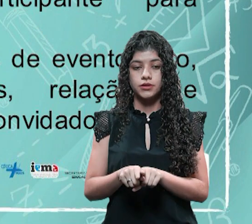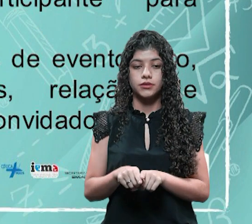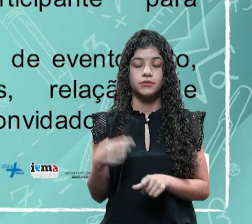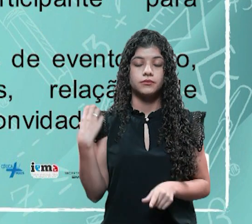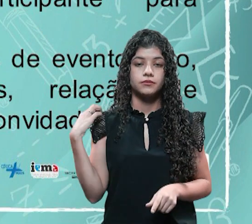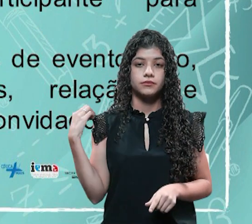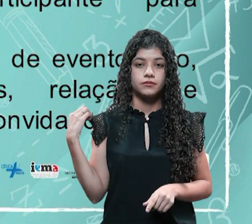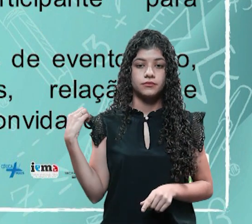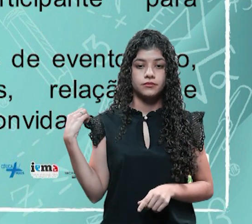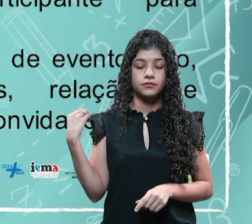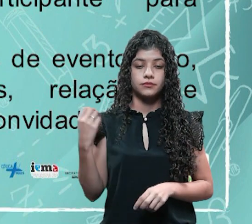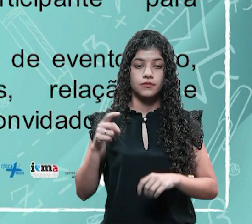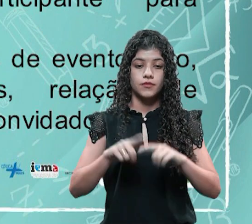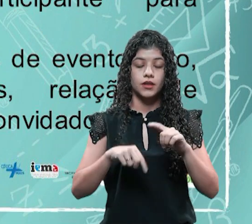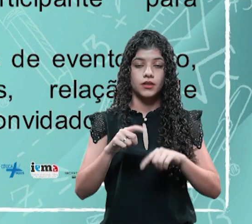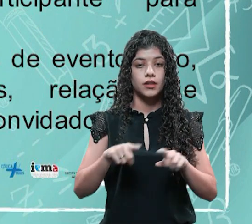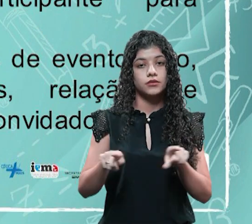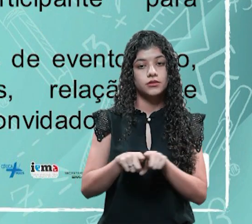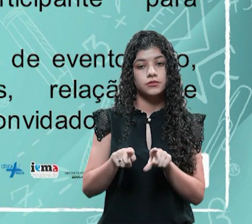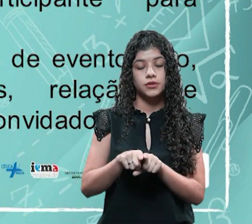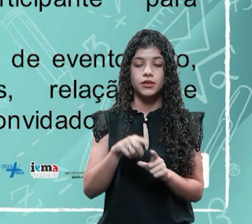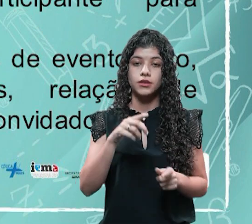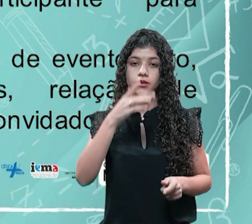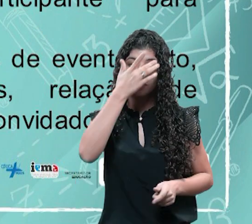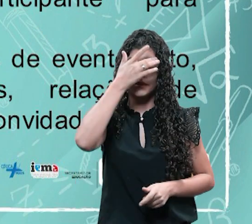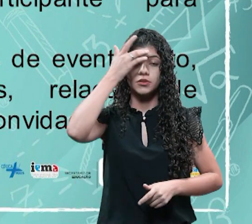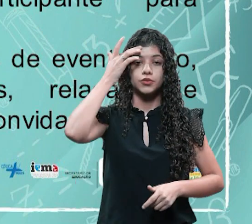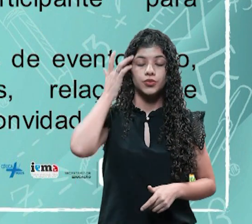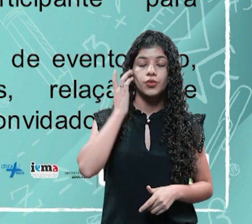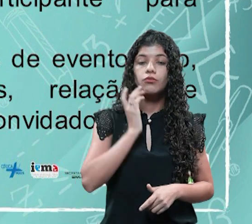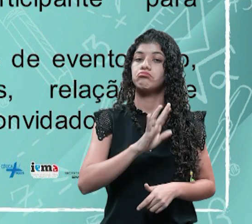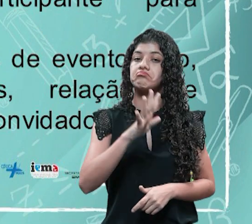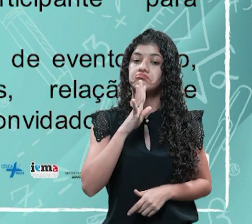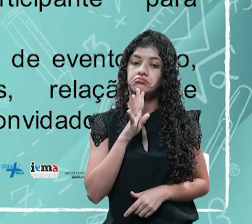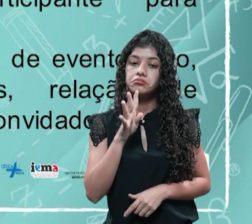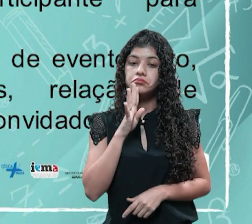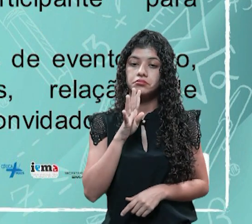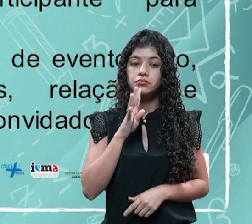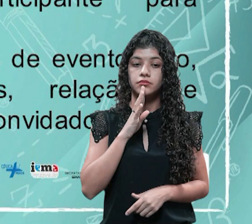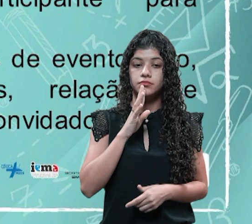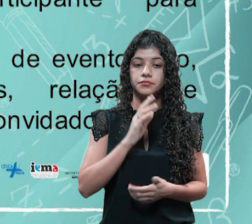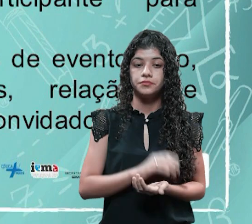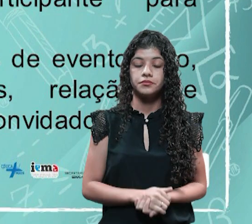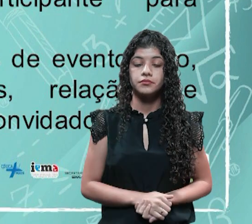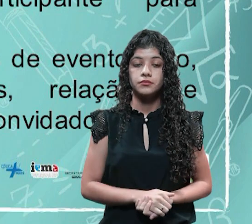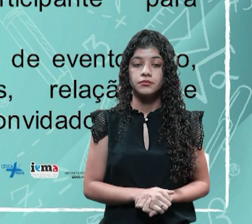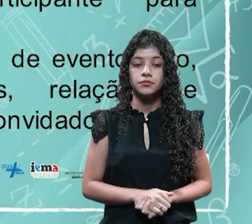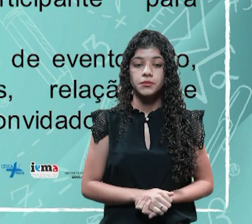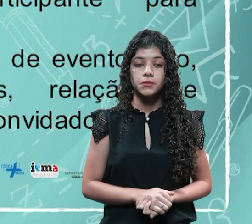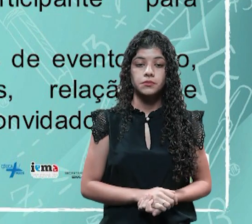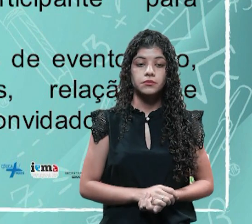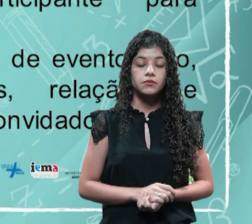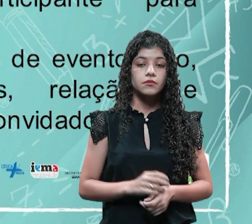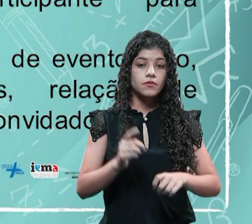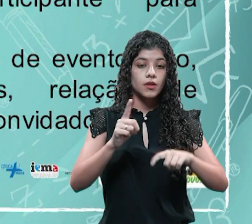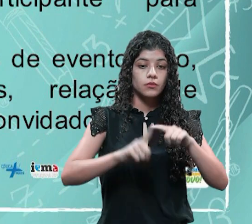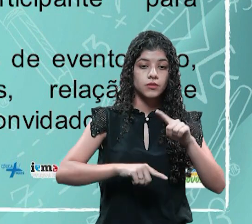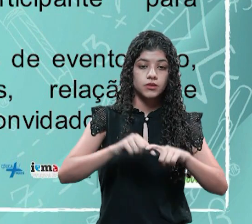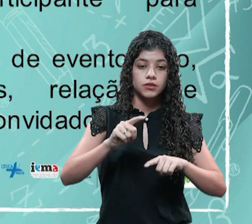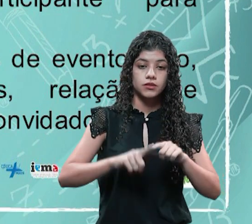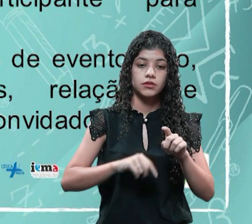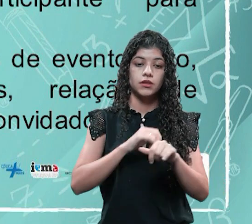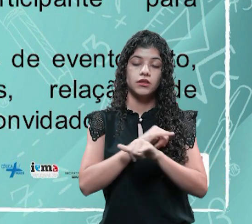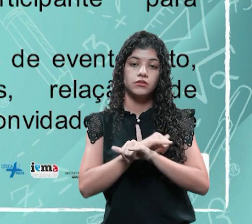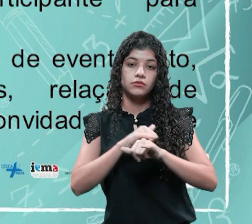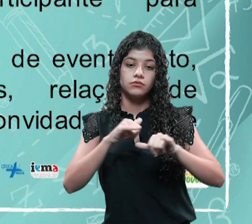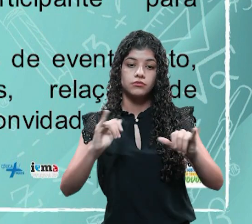pede, né? O material do participante para o conhecimento, o press kit, o que seria? São materiais do